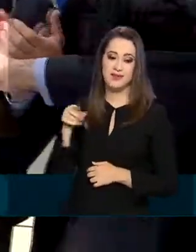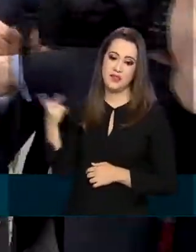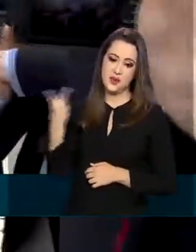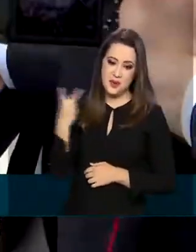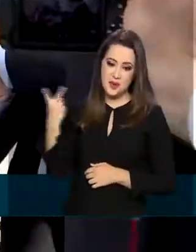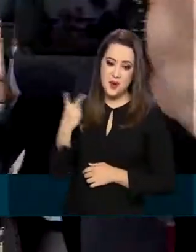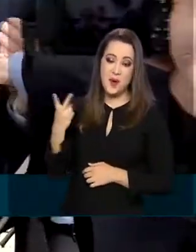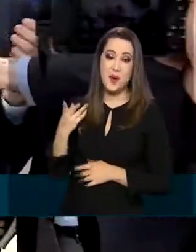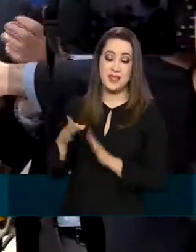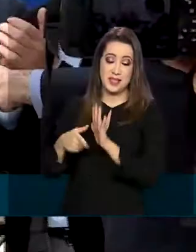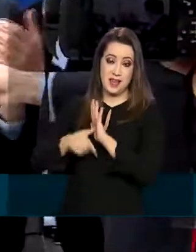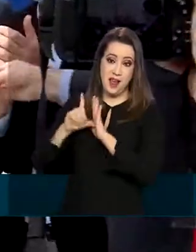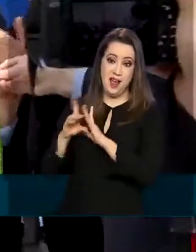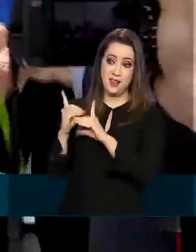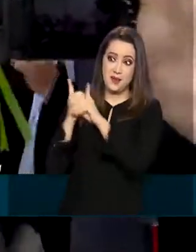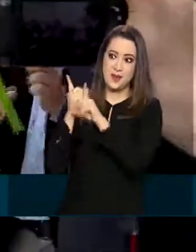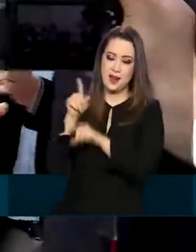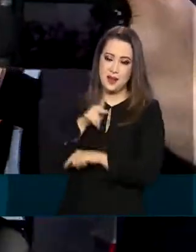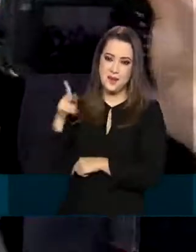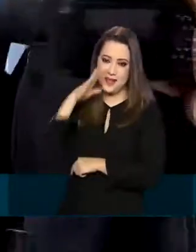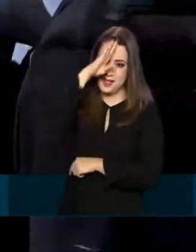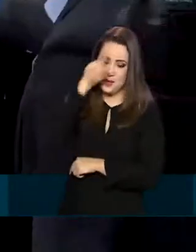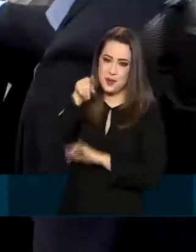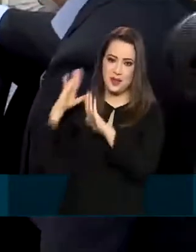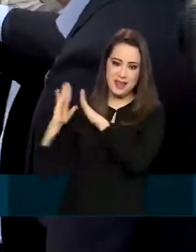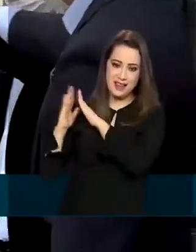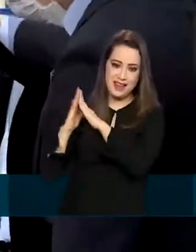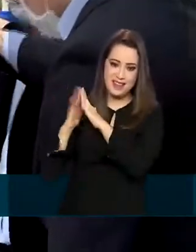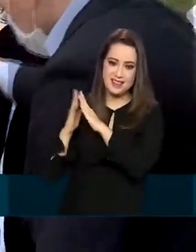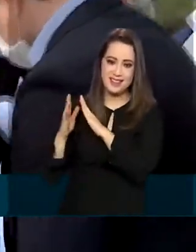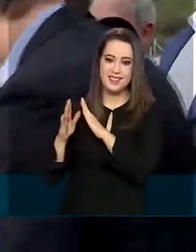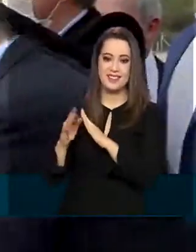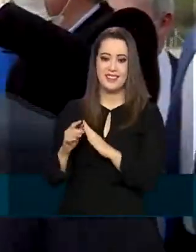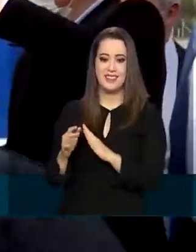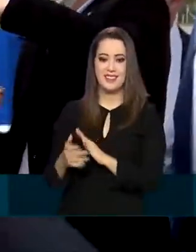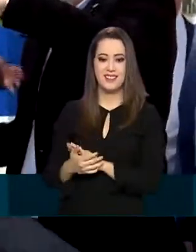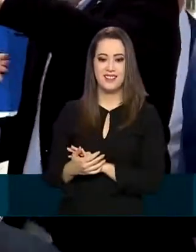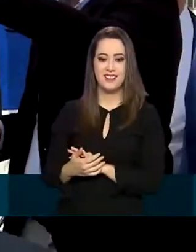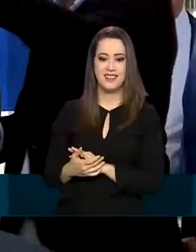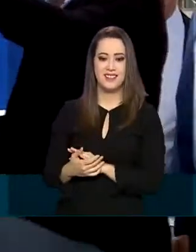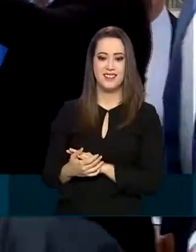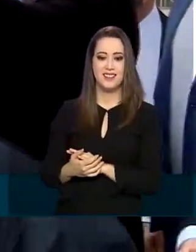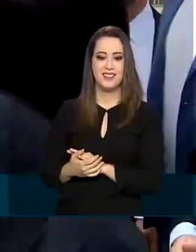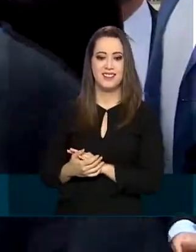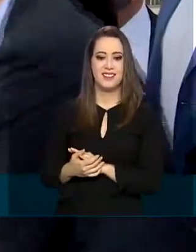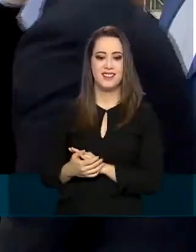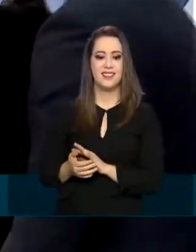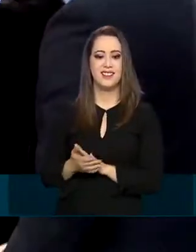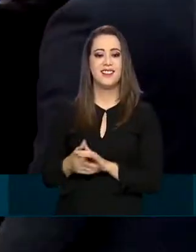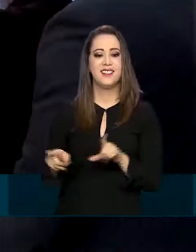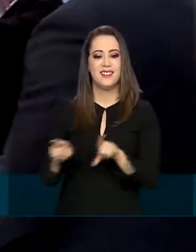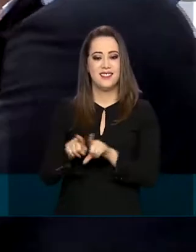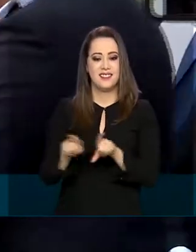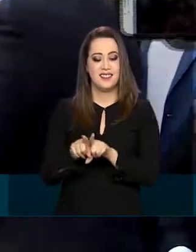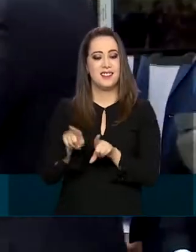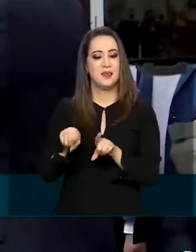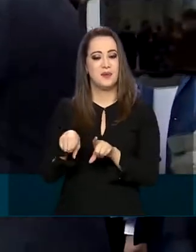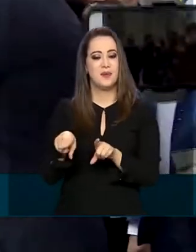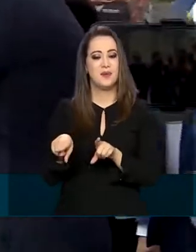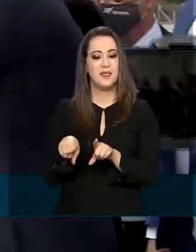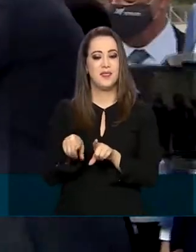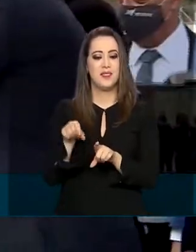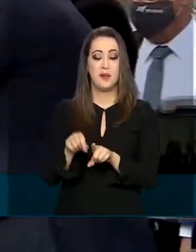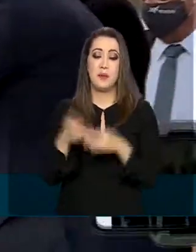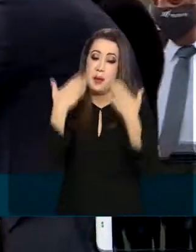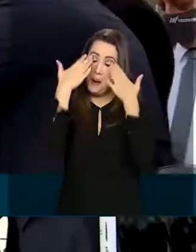Bolsonaro na chegada dele ao conjunto habitacional. Tá E também participaram